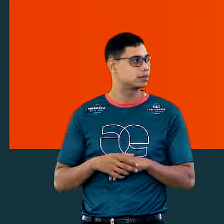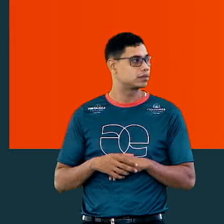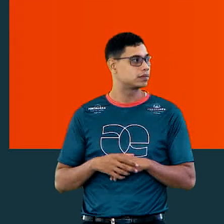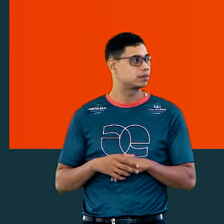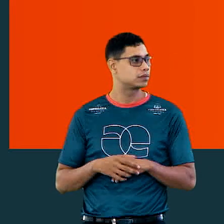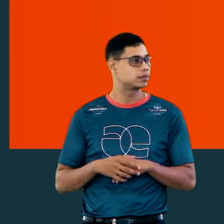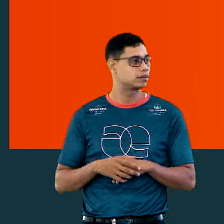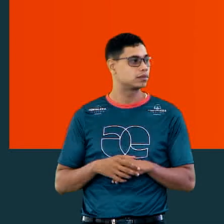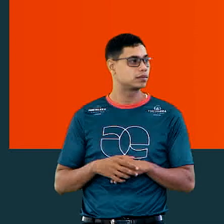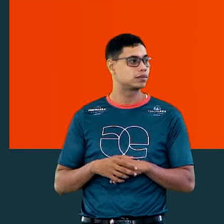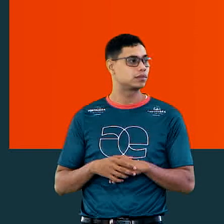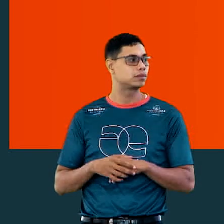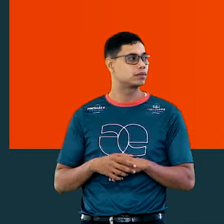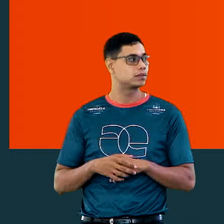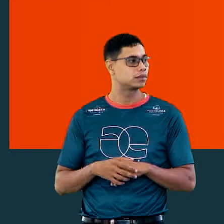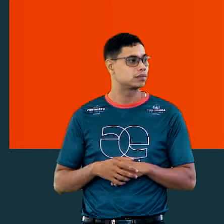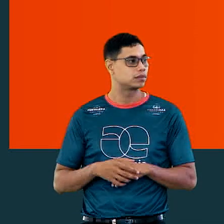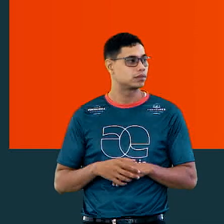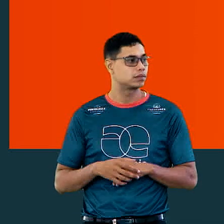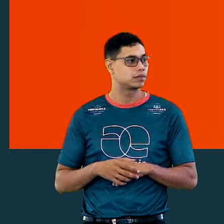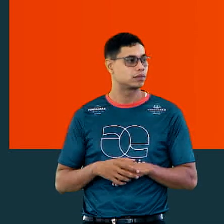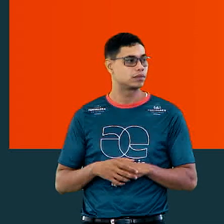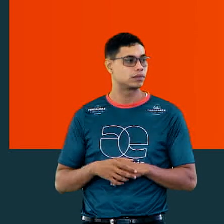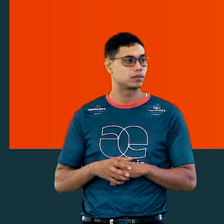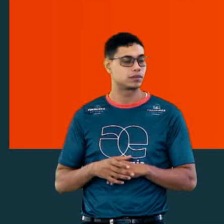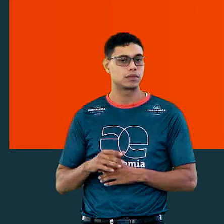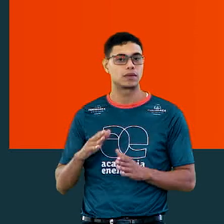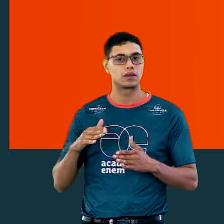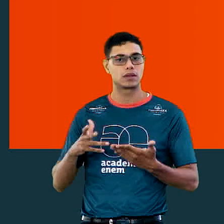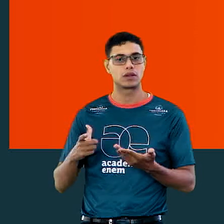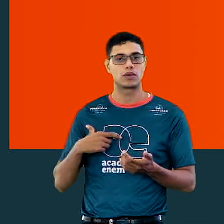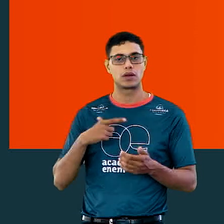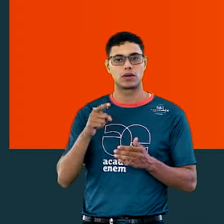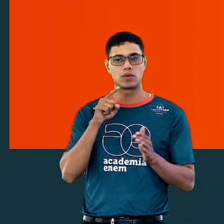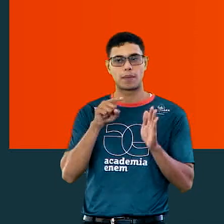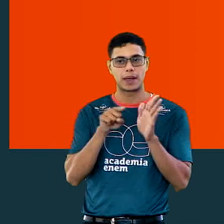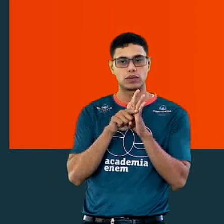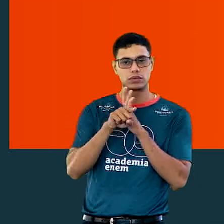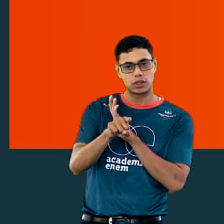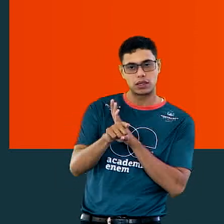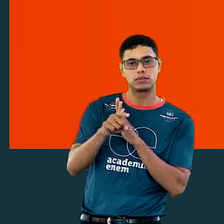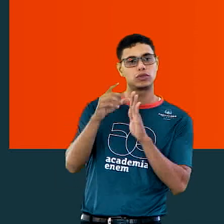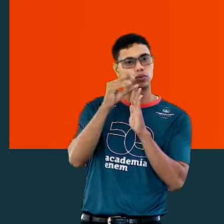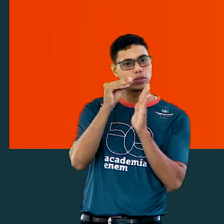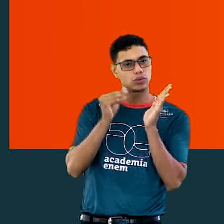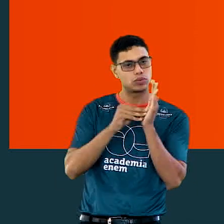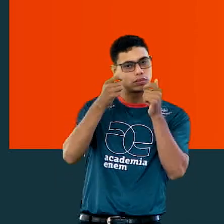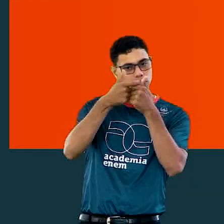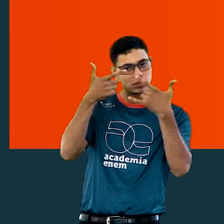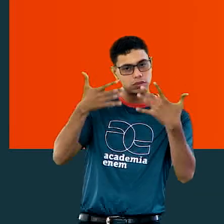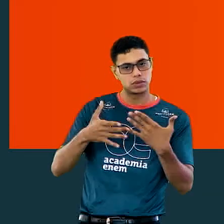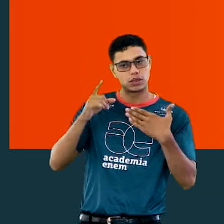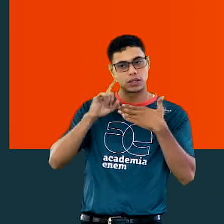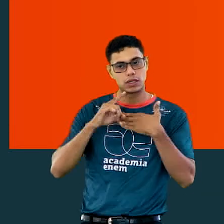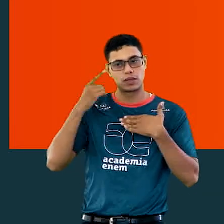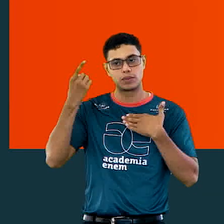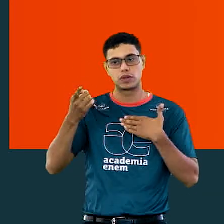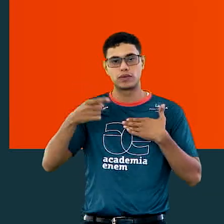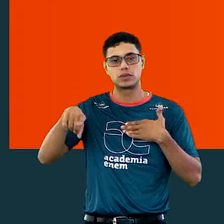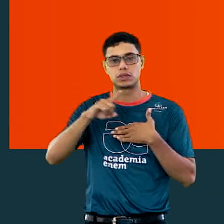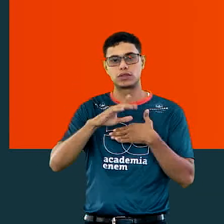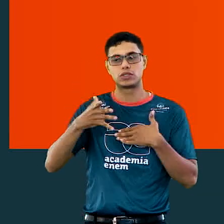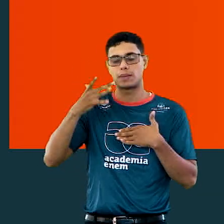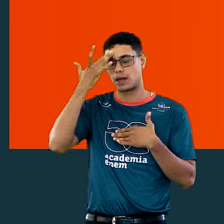fez explicou o conteúdo dentro da questão, e depois a seguinte, você já teve